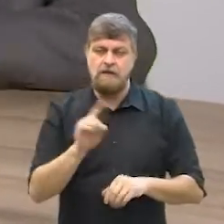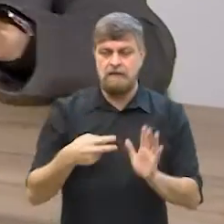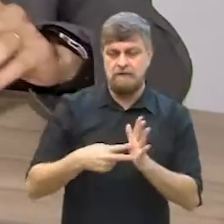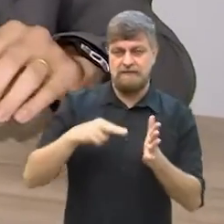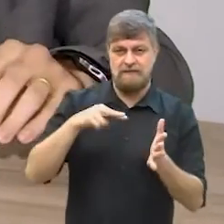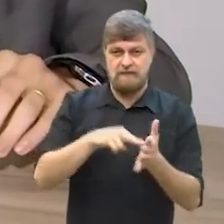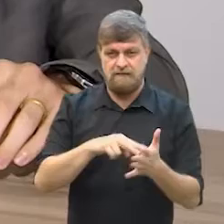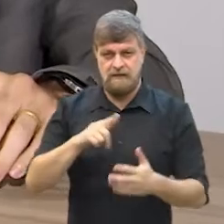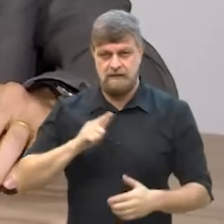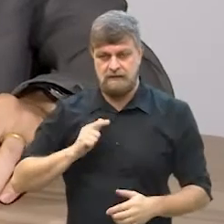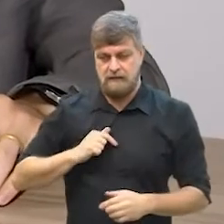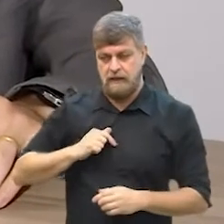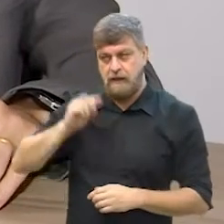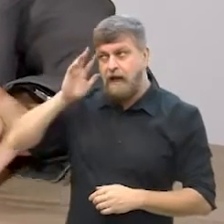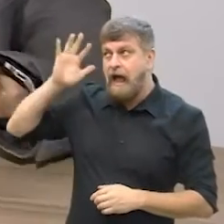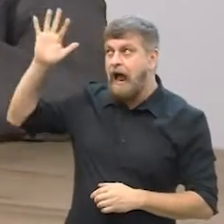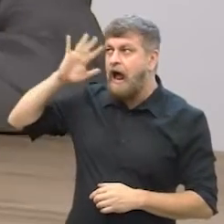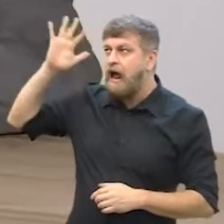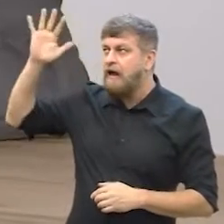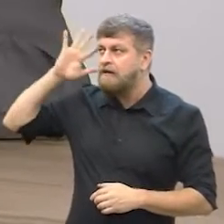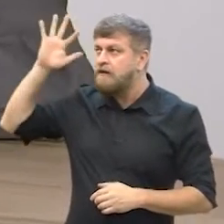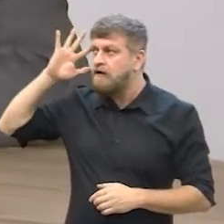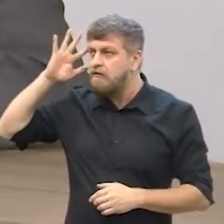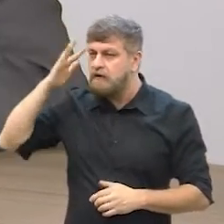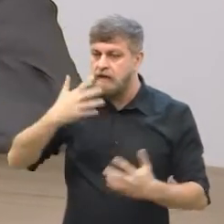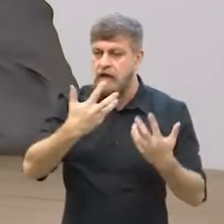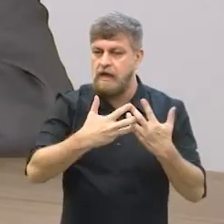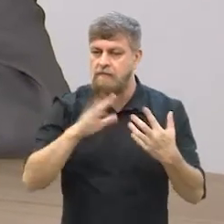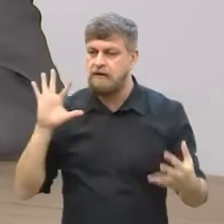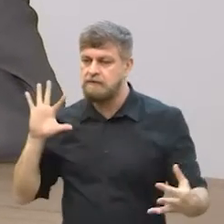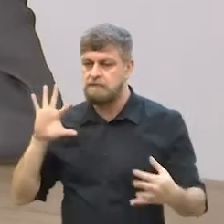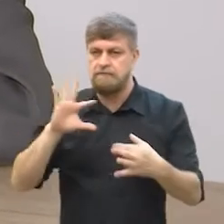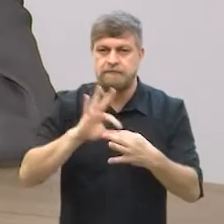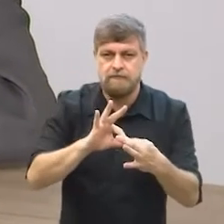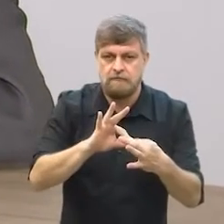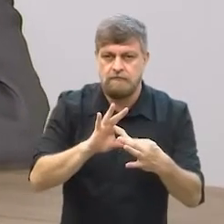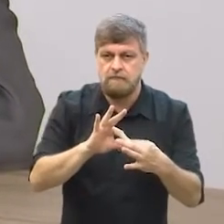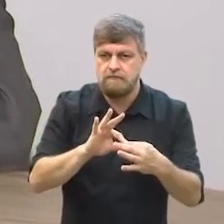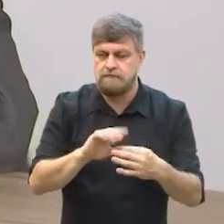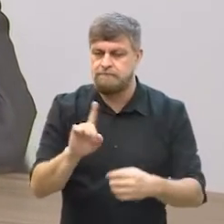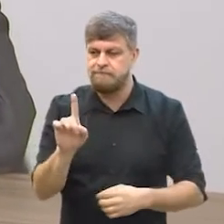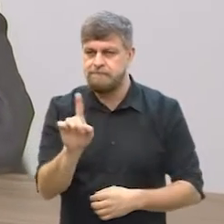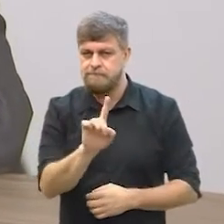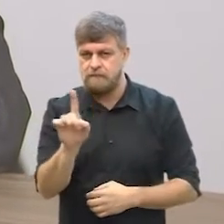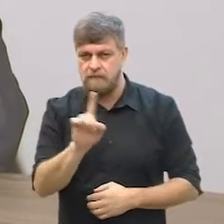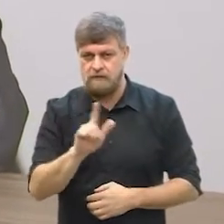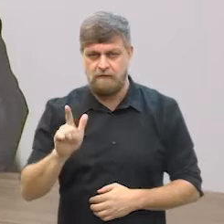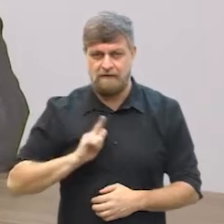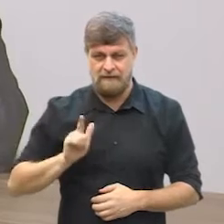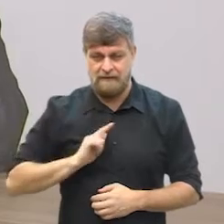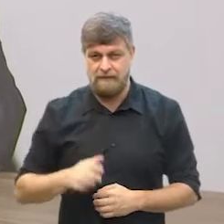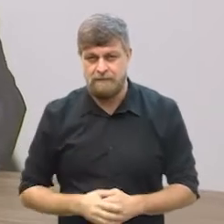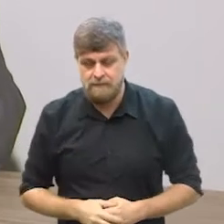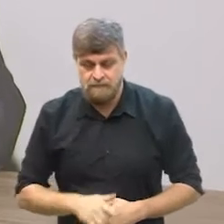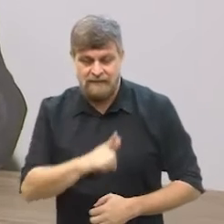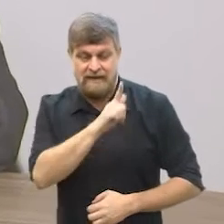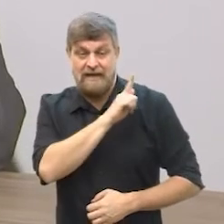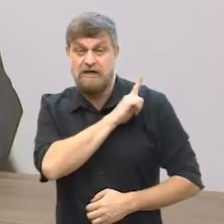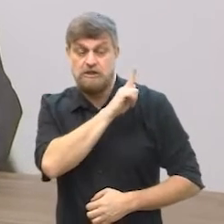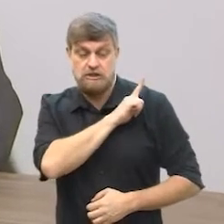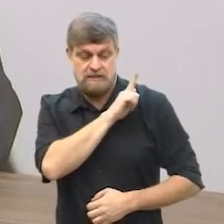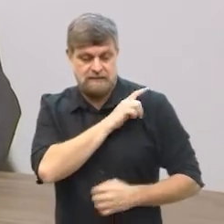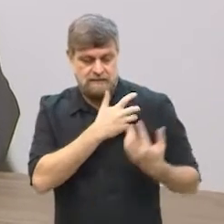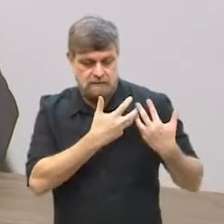como pegar o que foi planejado e colocar para acontecer. Eu chamo esse quinto passo de